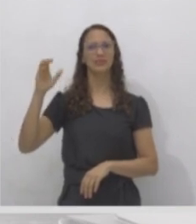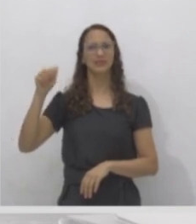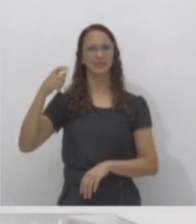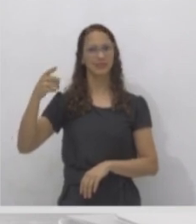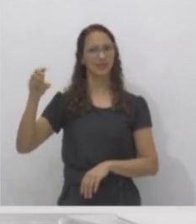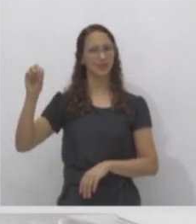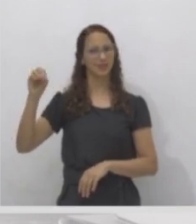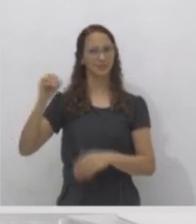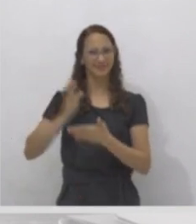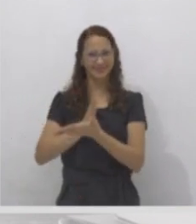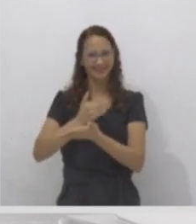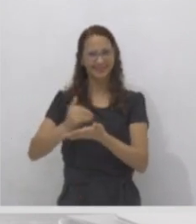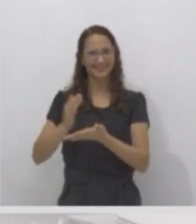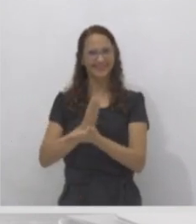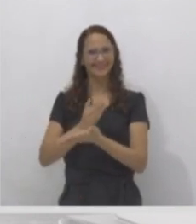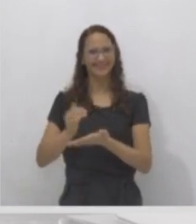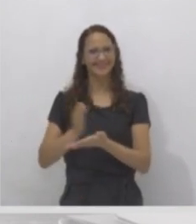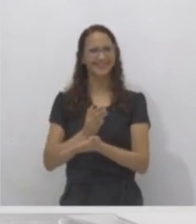diversas